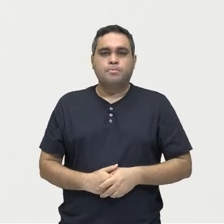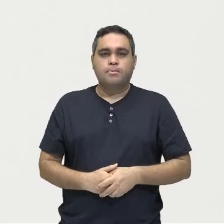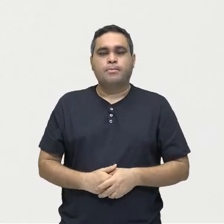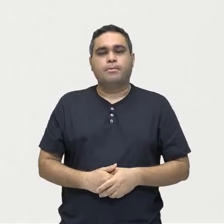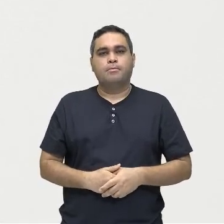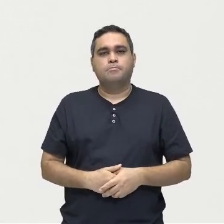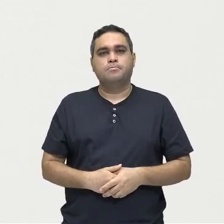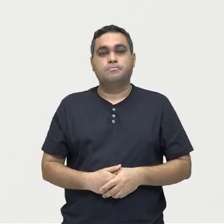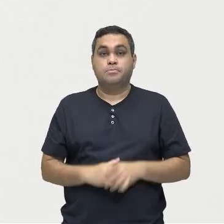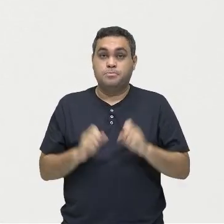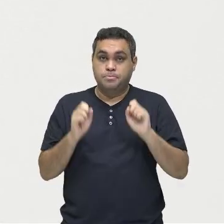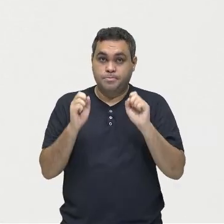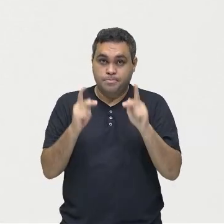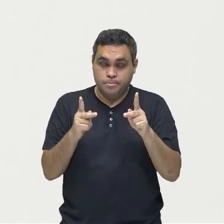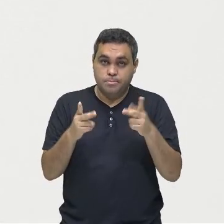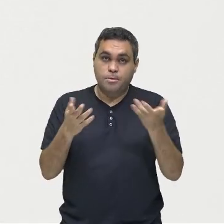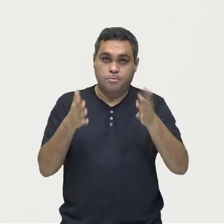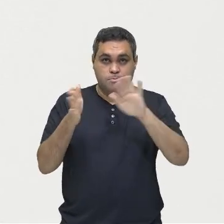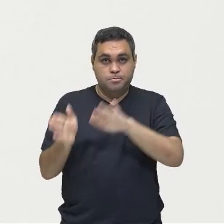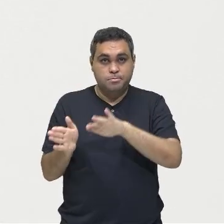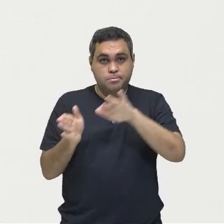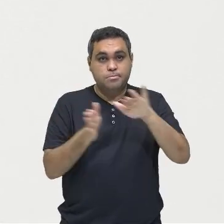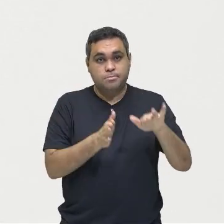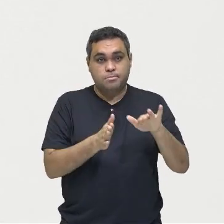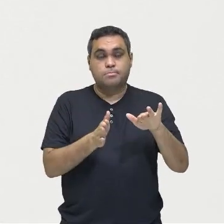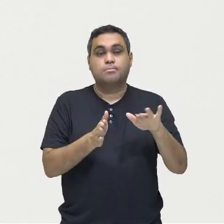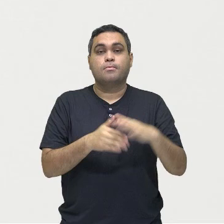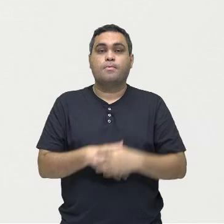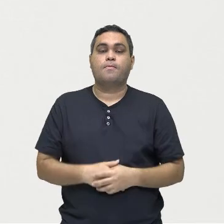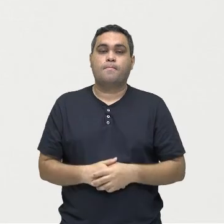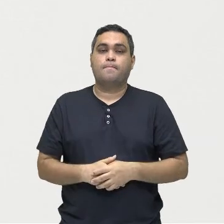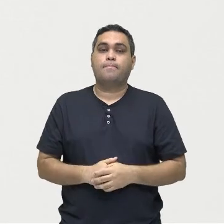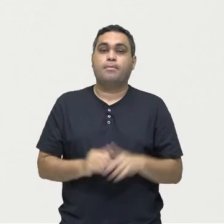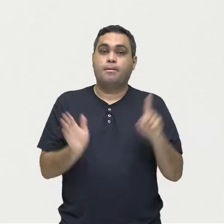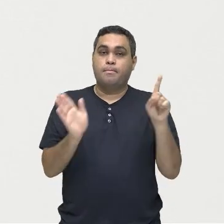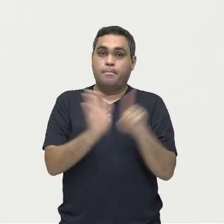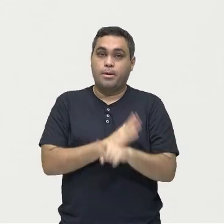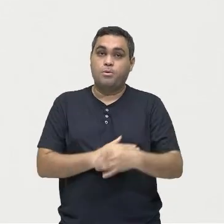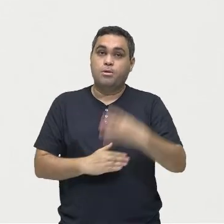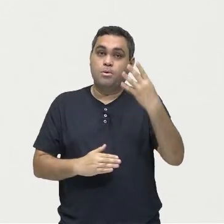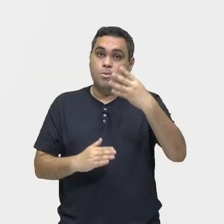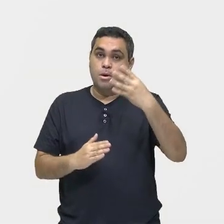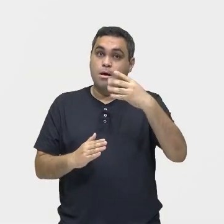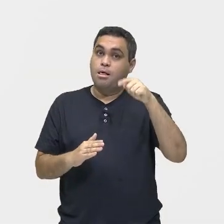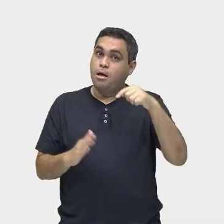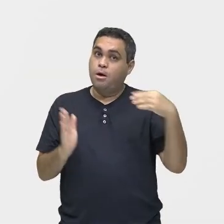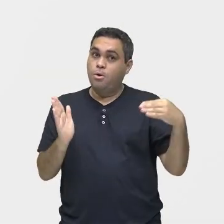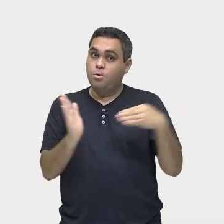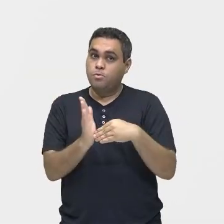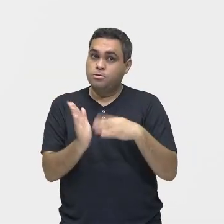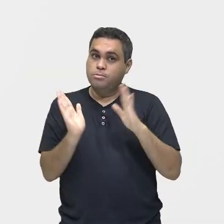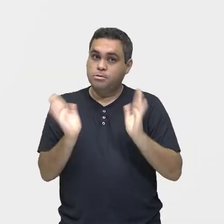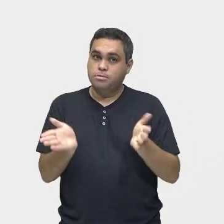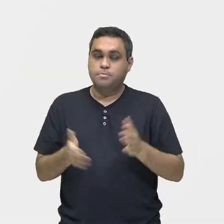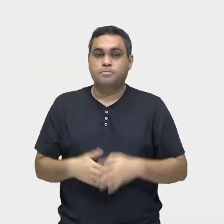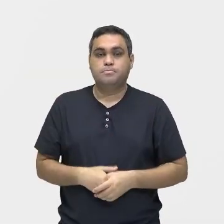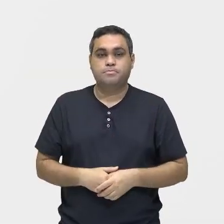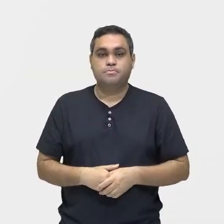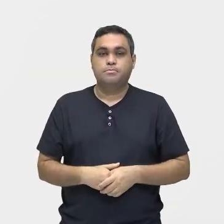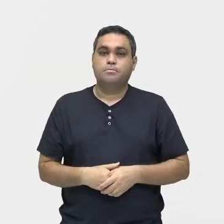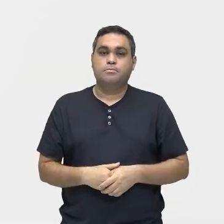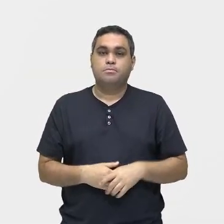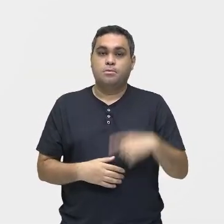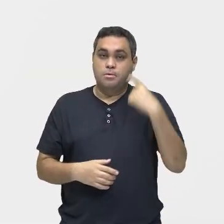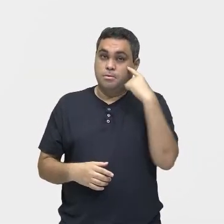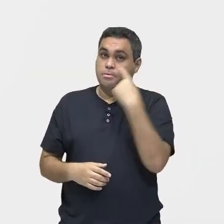ocultar, ok? Então, seguimos agora para a nossa quarta e última questão. Temos aí,